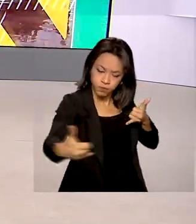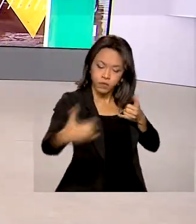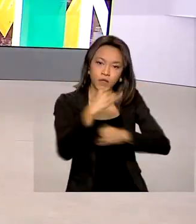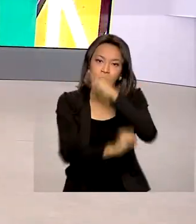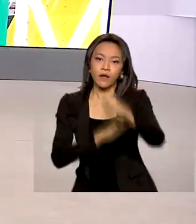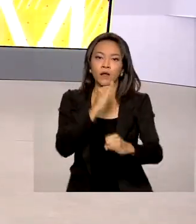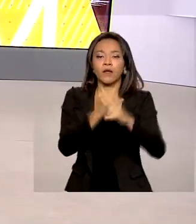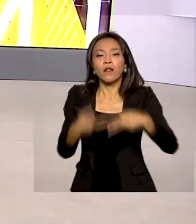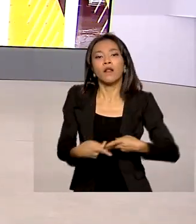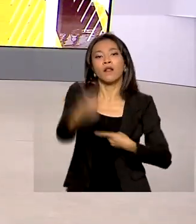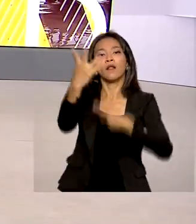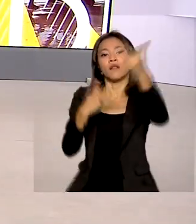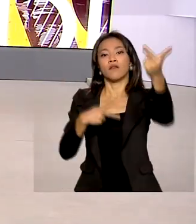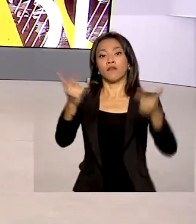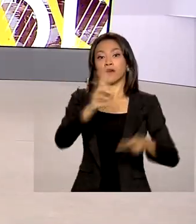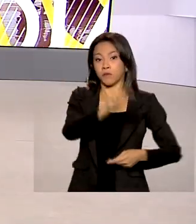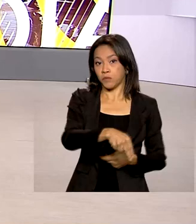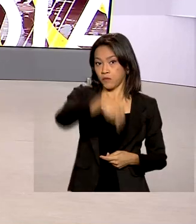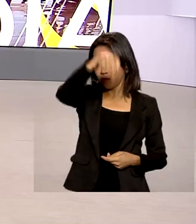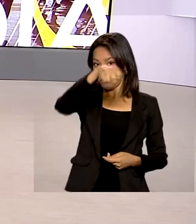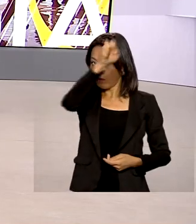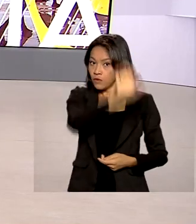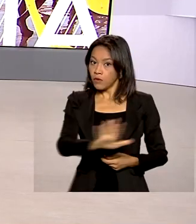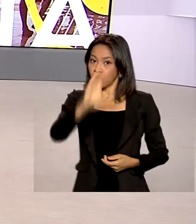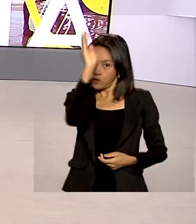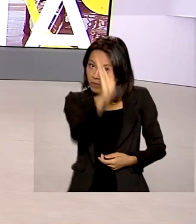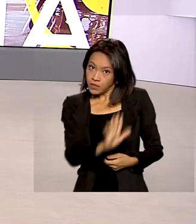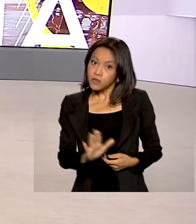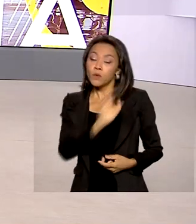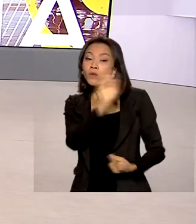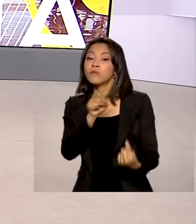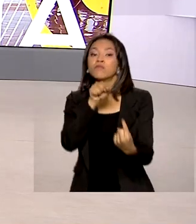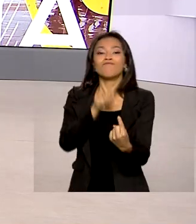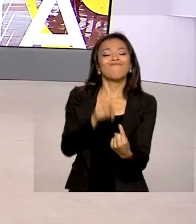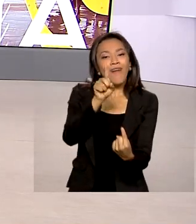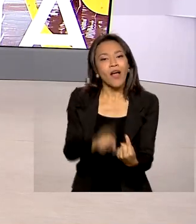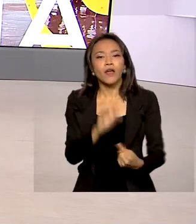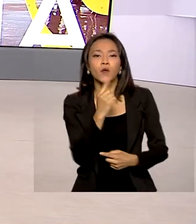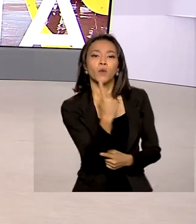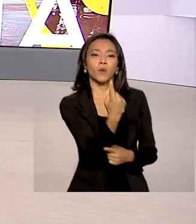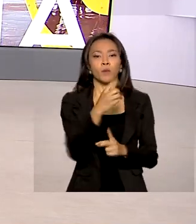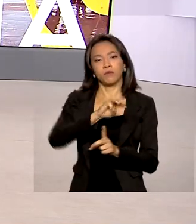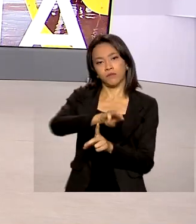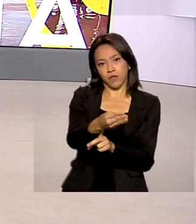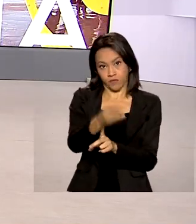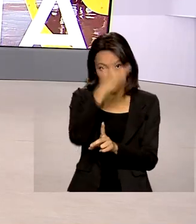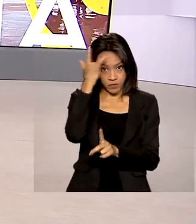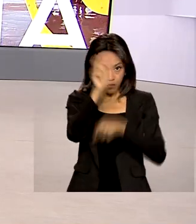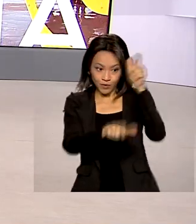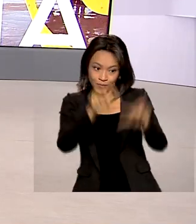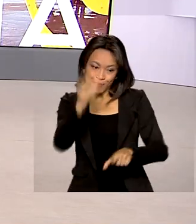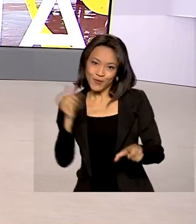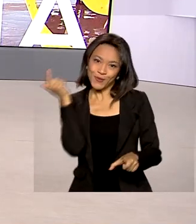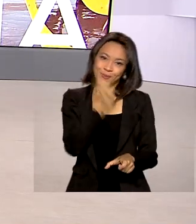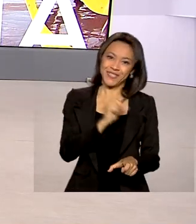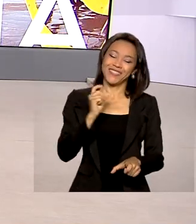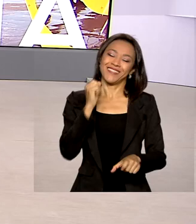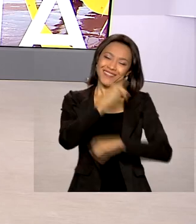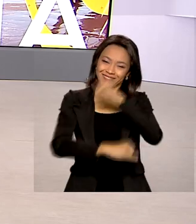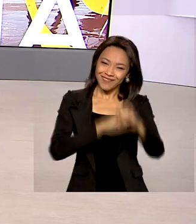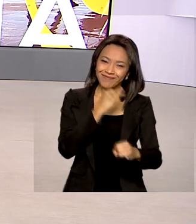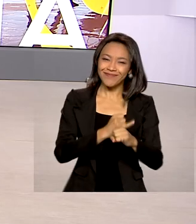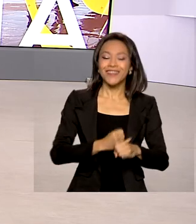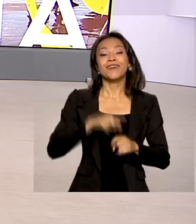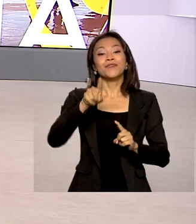vai levar internet à região norte do país. A estimativa é de que um milhão de pessoas sejam beneficiadas nos estados do